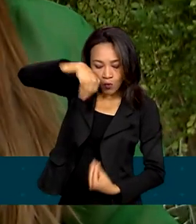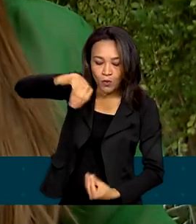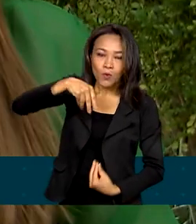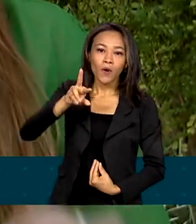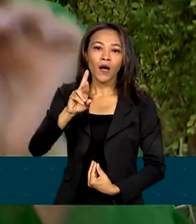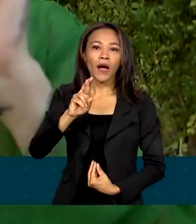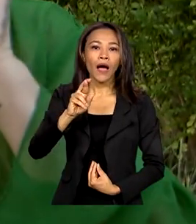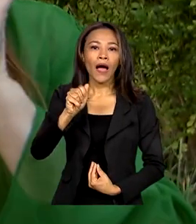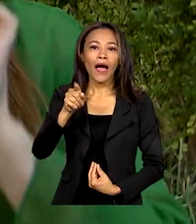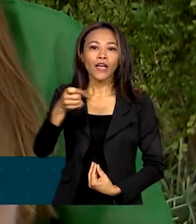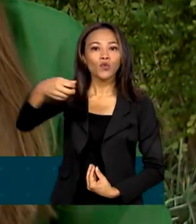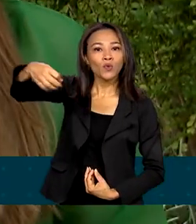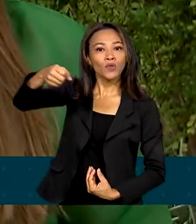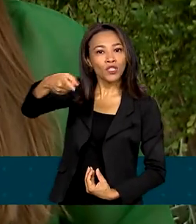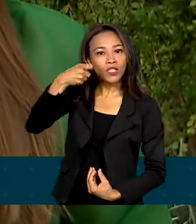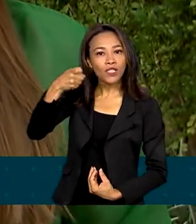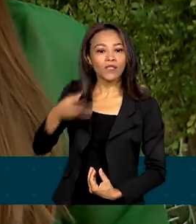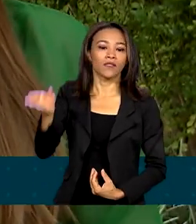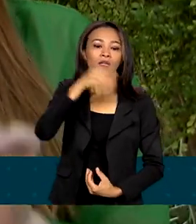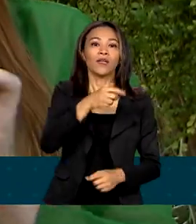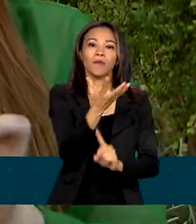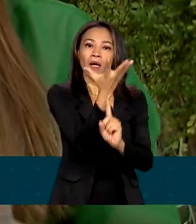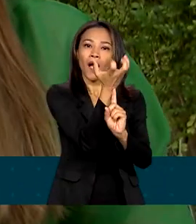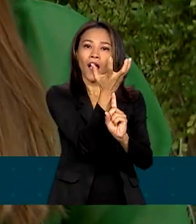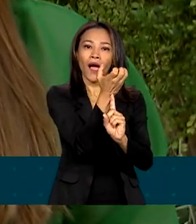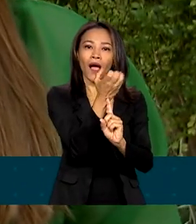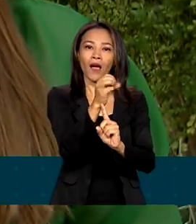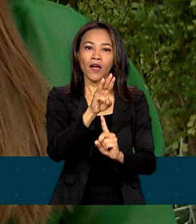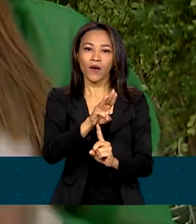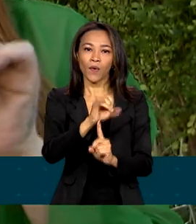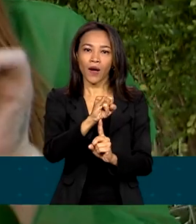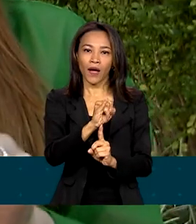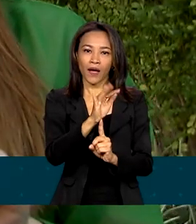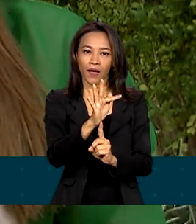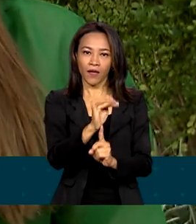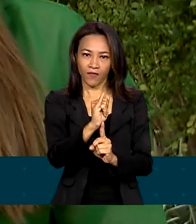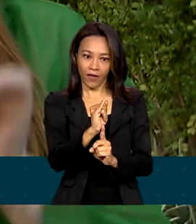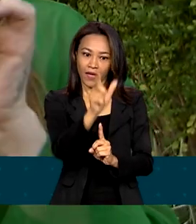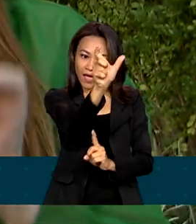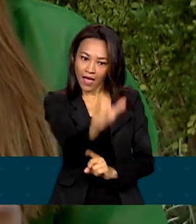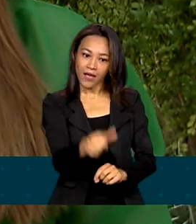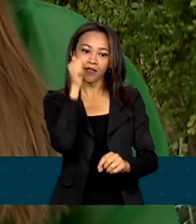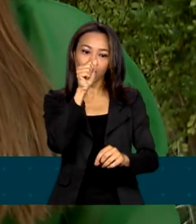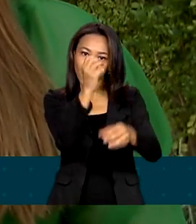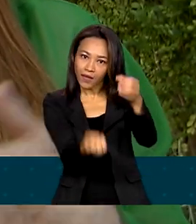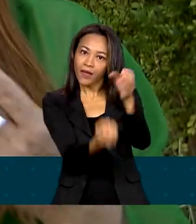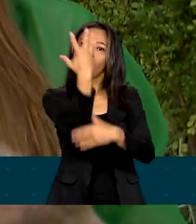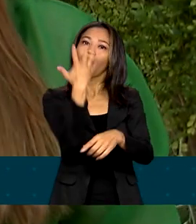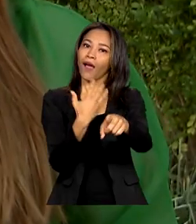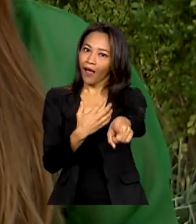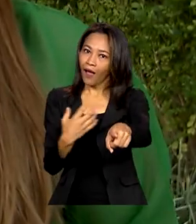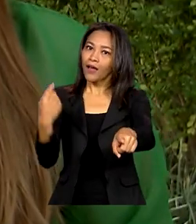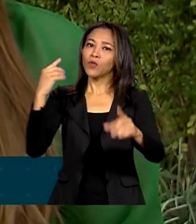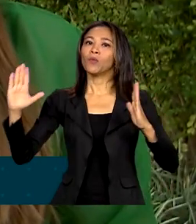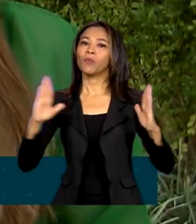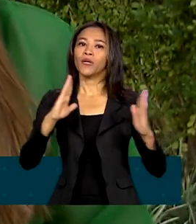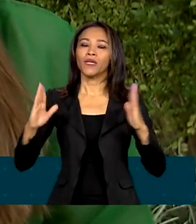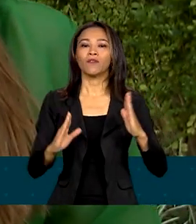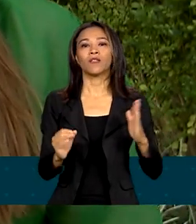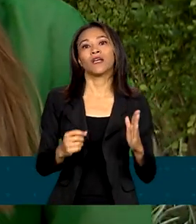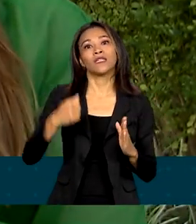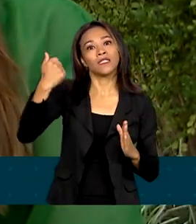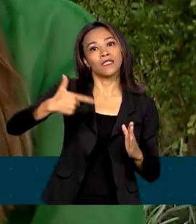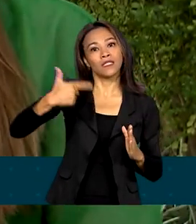não sabe, mas o Wi-Fi foi projetado por uma mulher, a austríaca Edith Lamarr, durante a Segunda Guerra